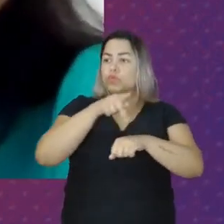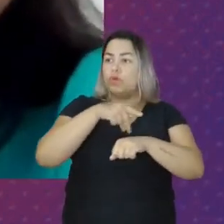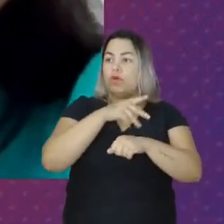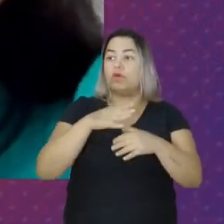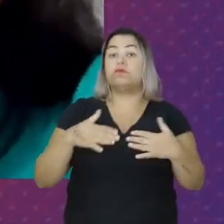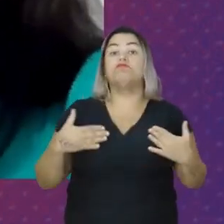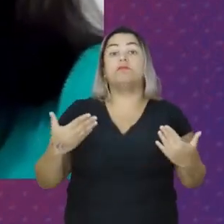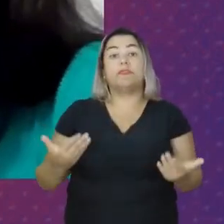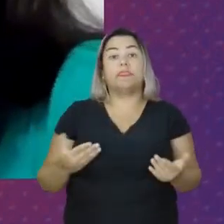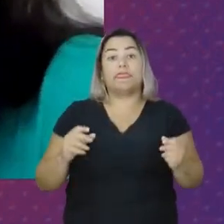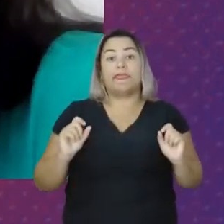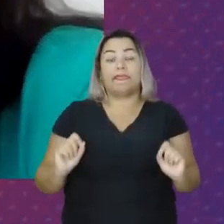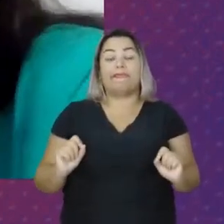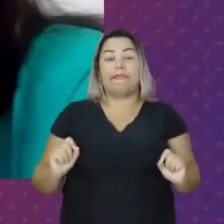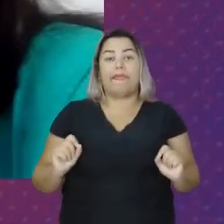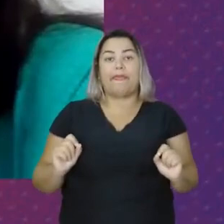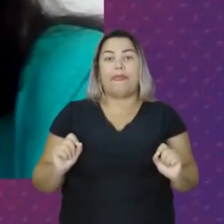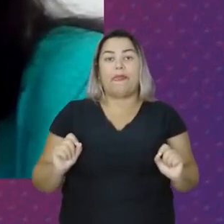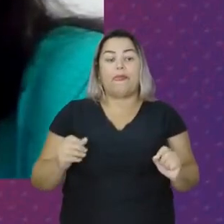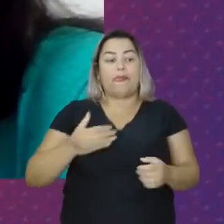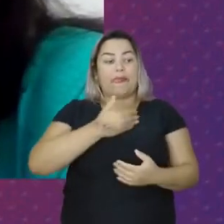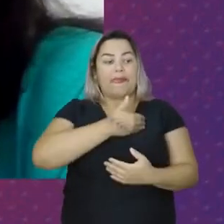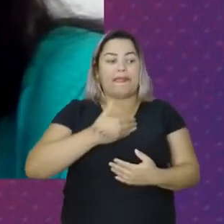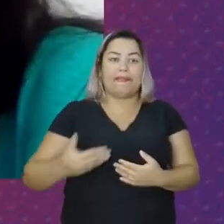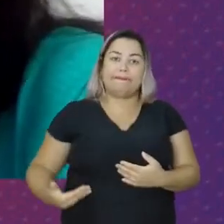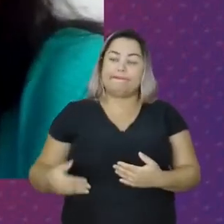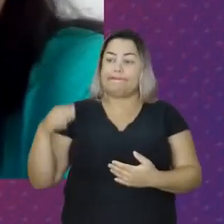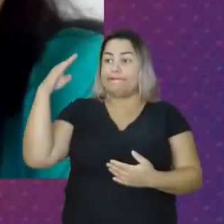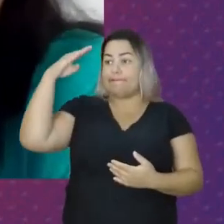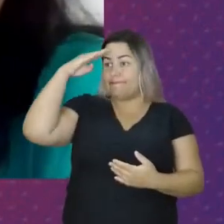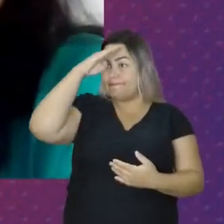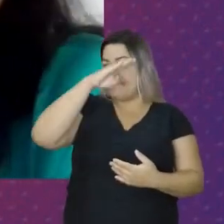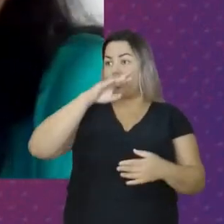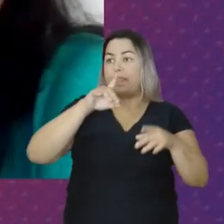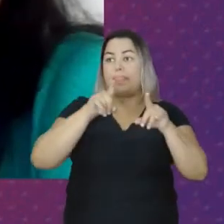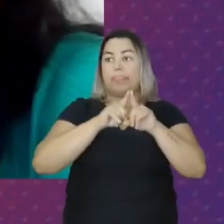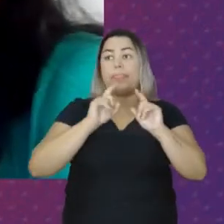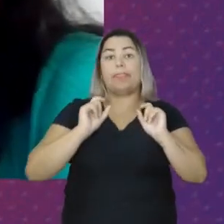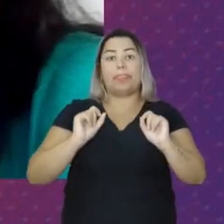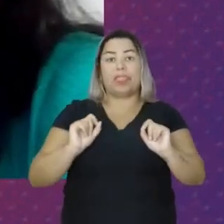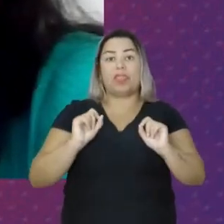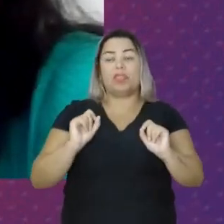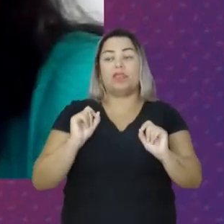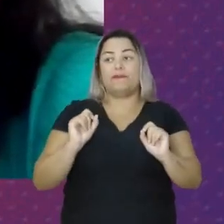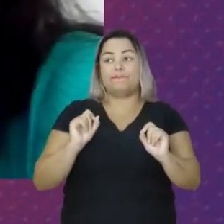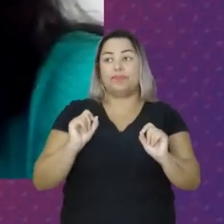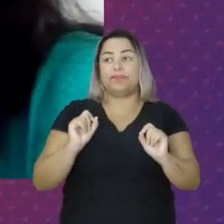Então, a gente tem, a partir do governo Bolsonaro, sucateamento